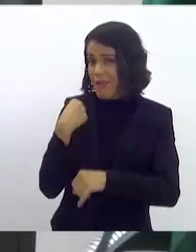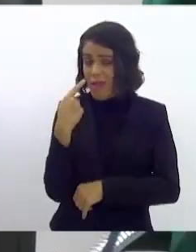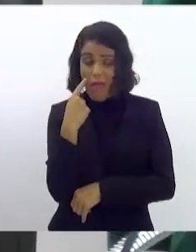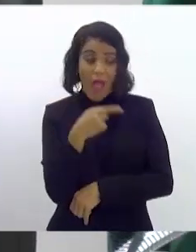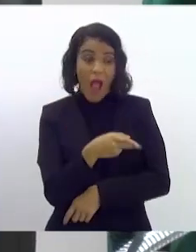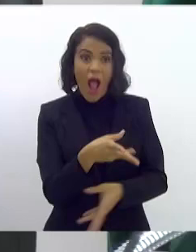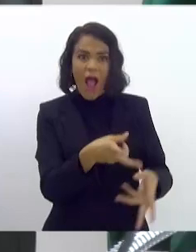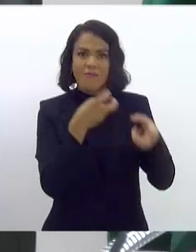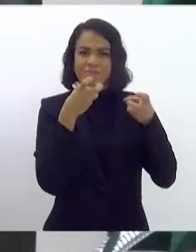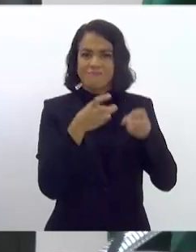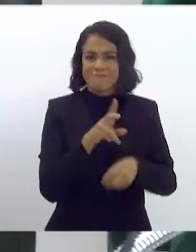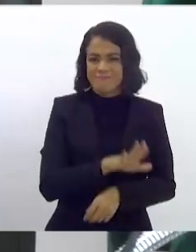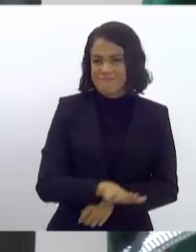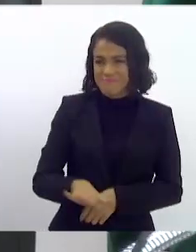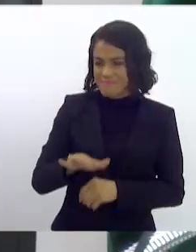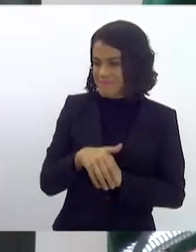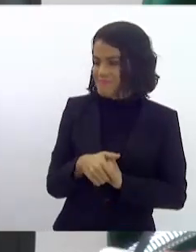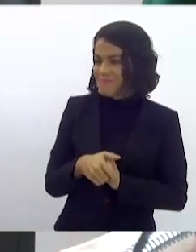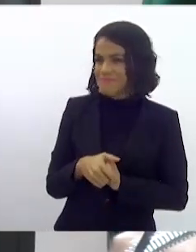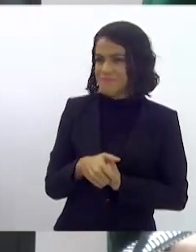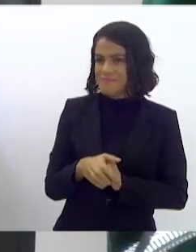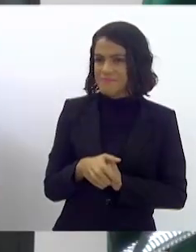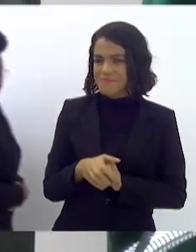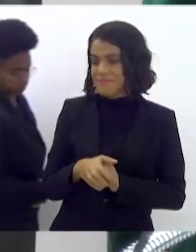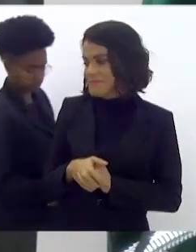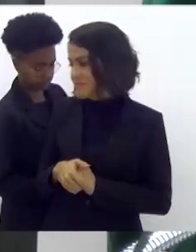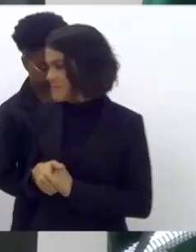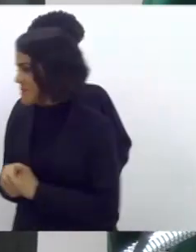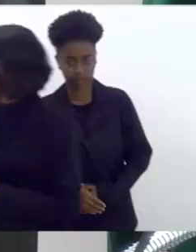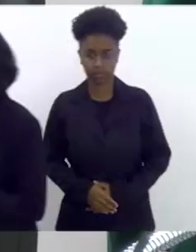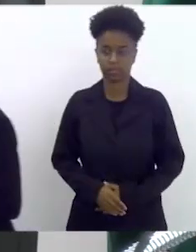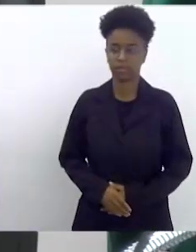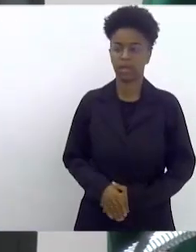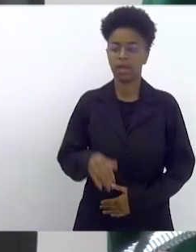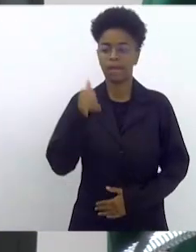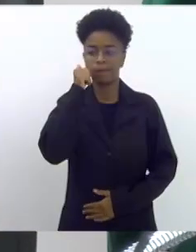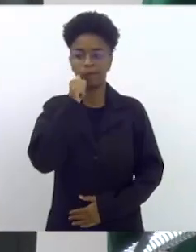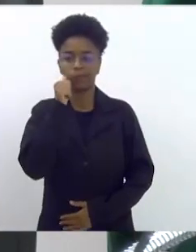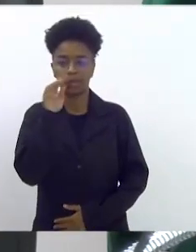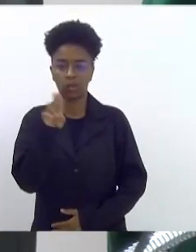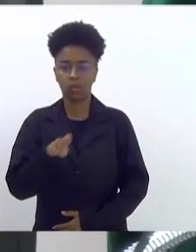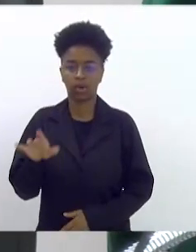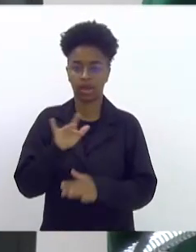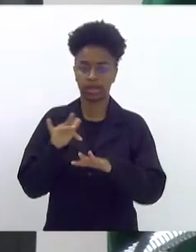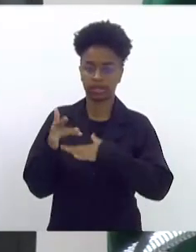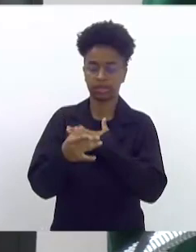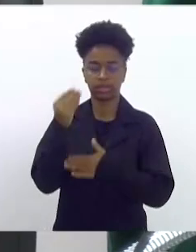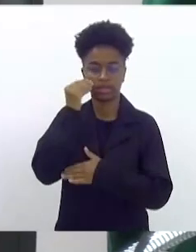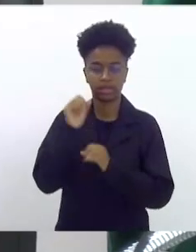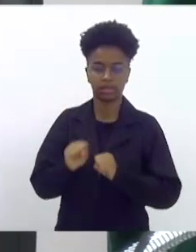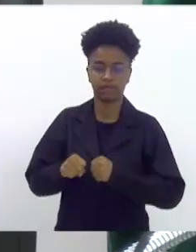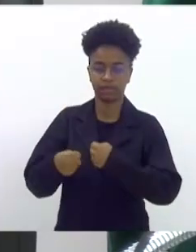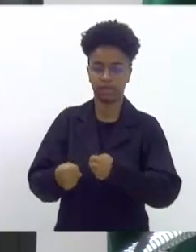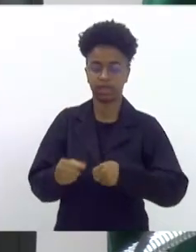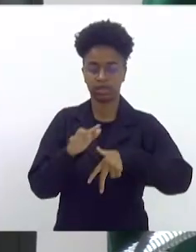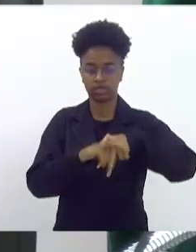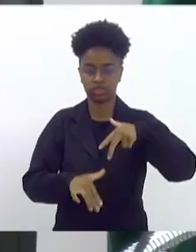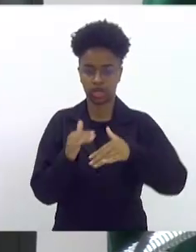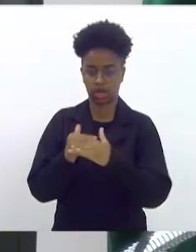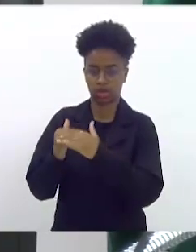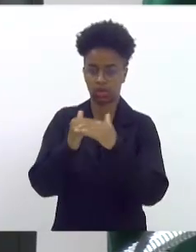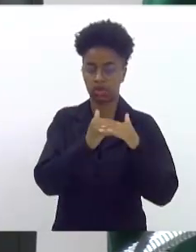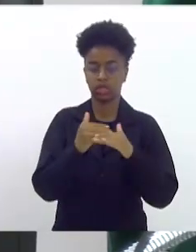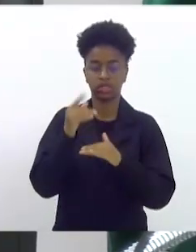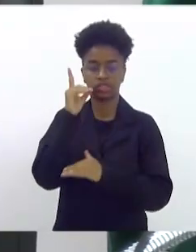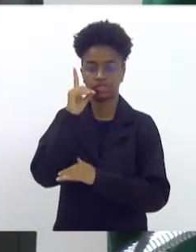dançando funk pequenininho. Então, prestem atenção nisso. As mulheres que usam as redes sociais para defender a igualdade de gênero, os direitos humanos das